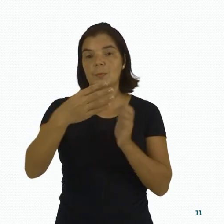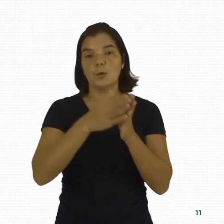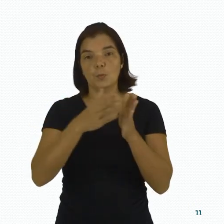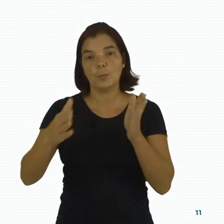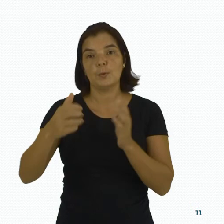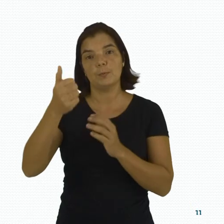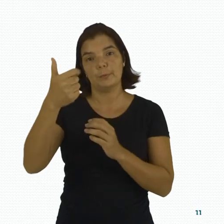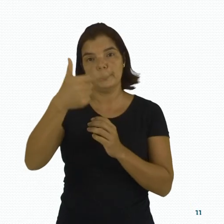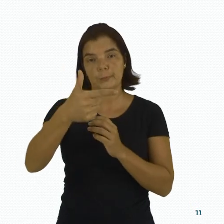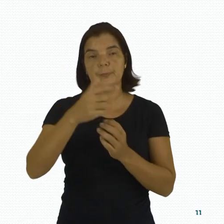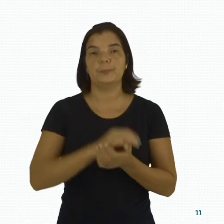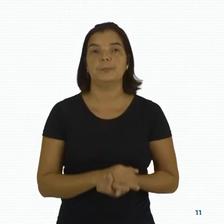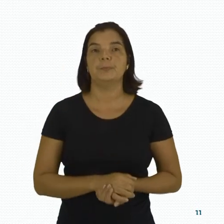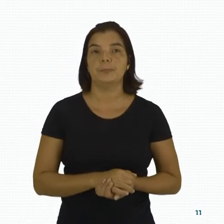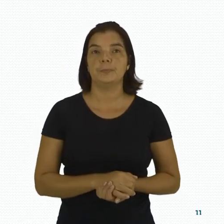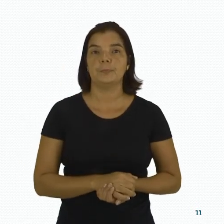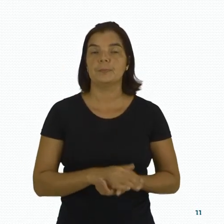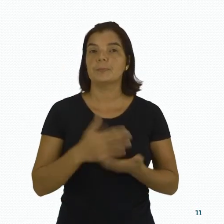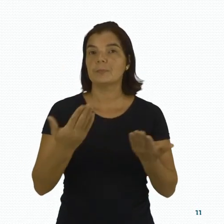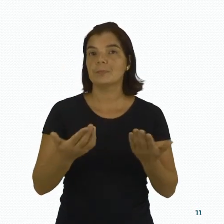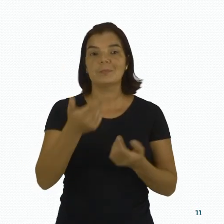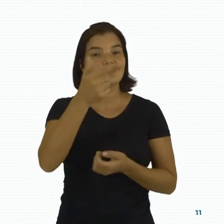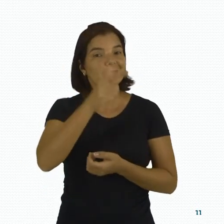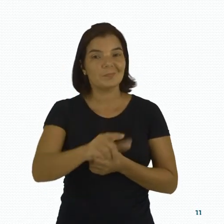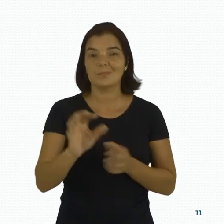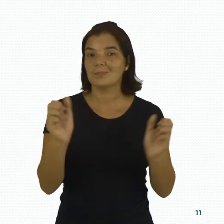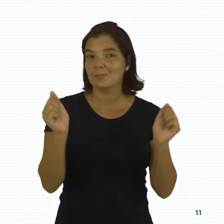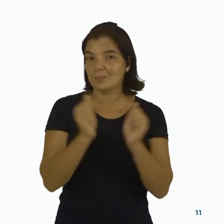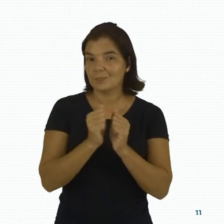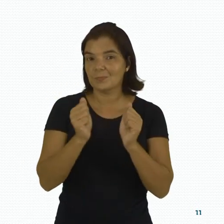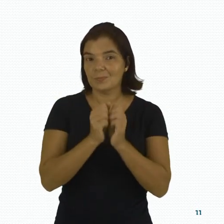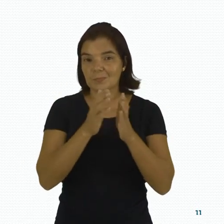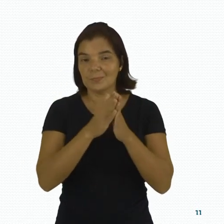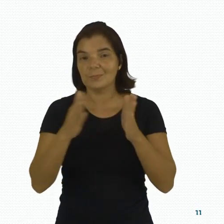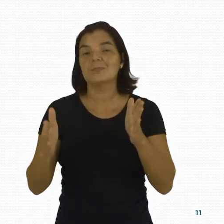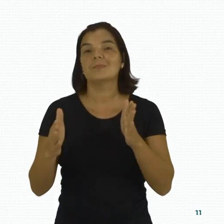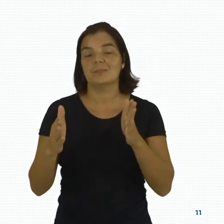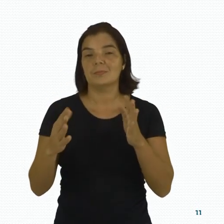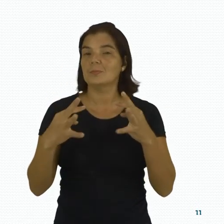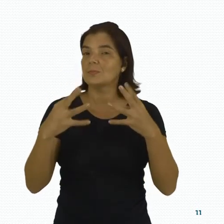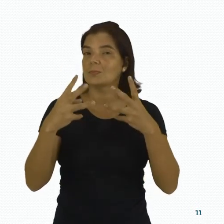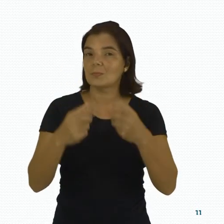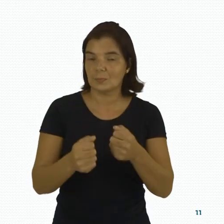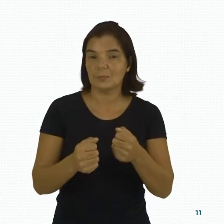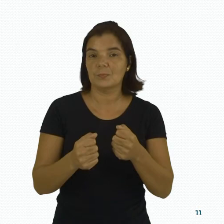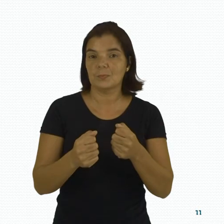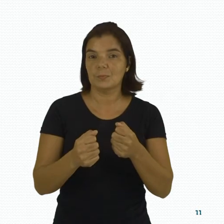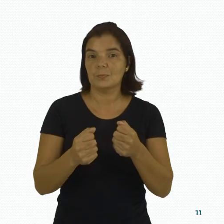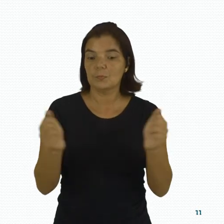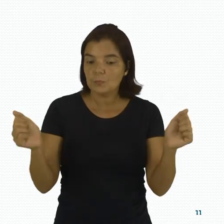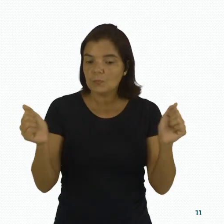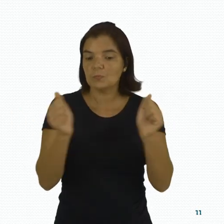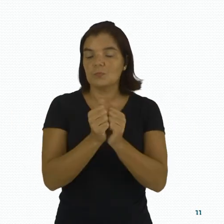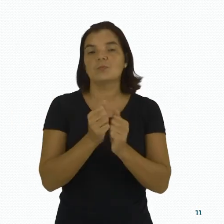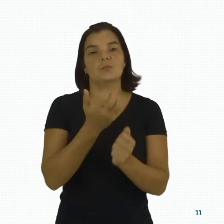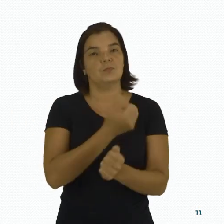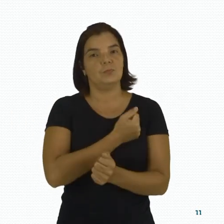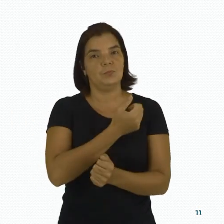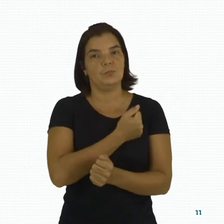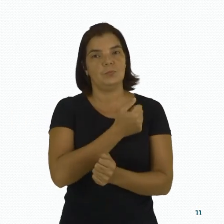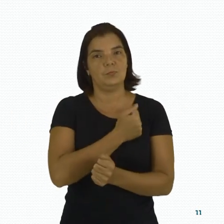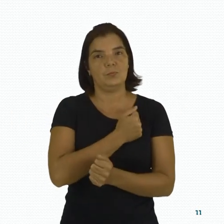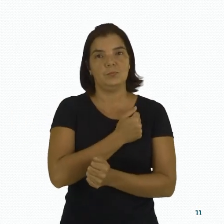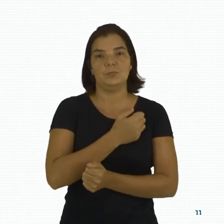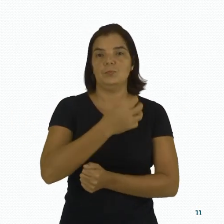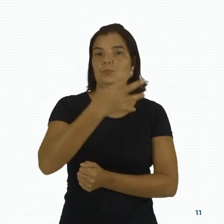2. Então, a parte que não se repete junto com o período, ou seja, a parte inteira, junto com o anteperíodo, junto com o